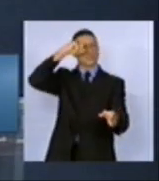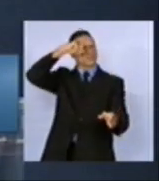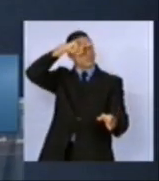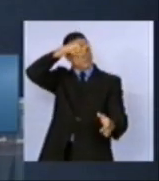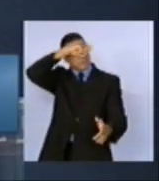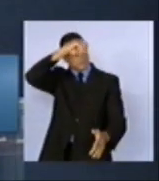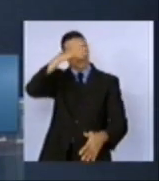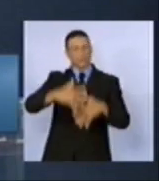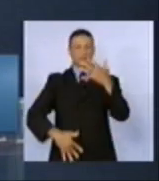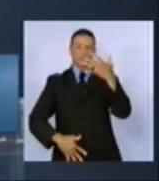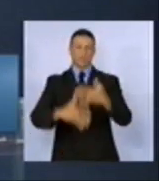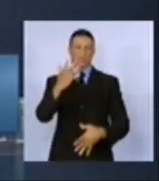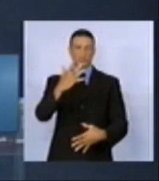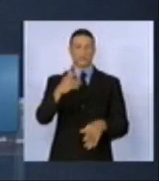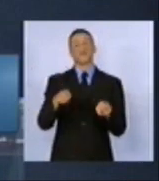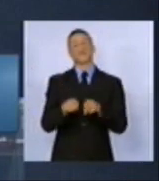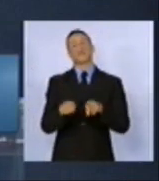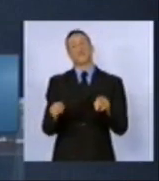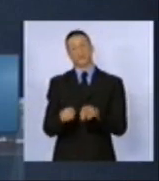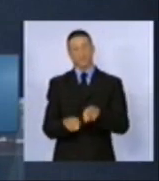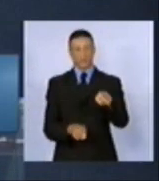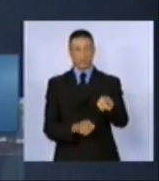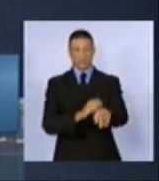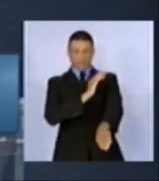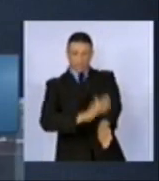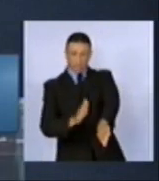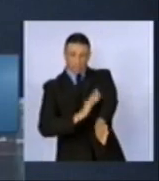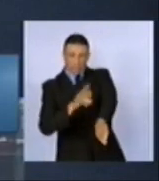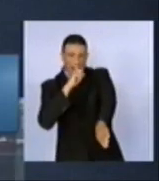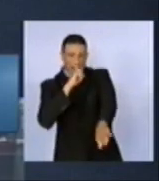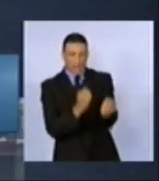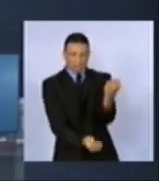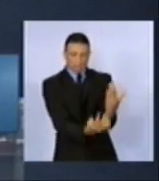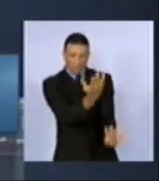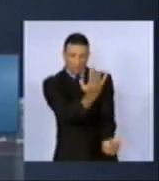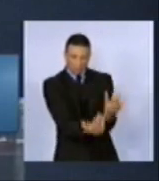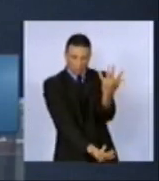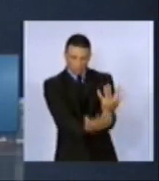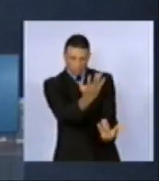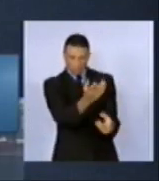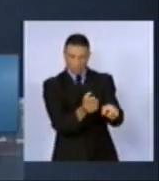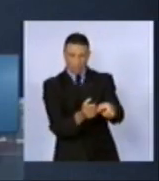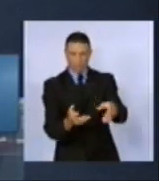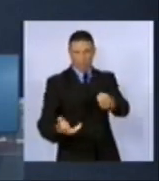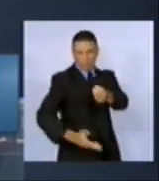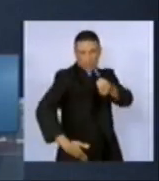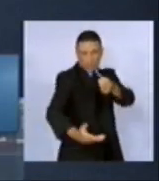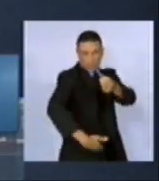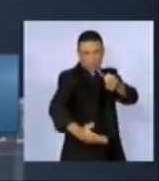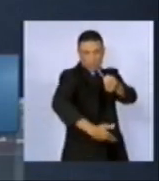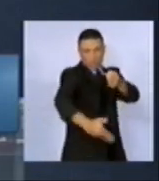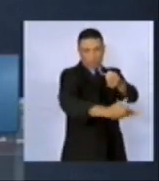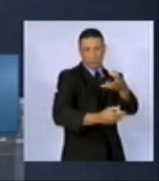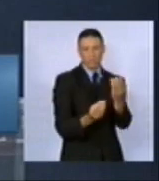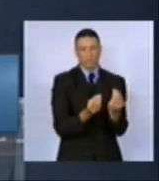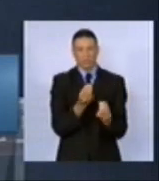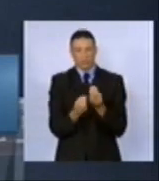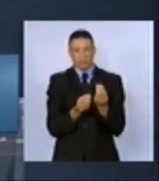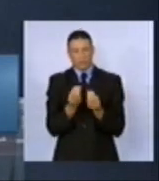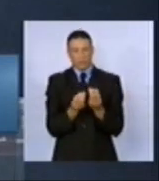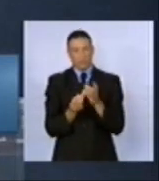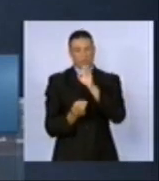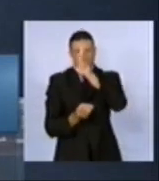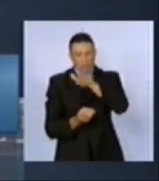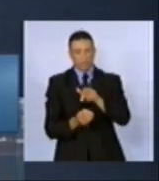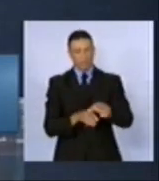próximo a Coita de carna queimada bom o etanol produzido de carna de açúcar é um produto promovido com a parte